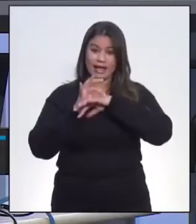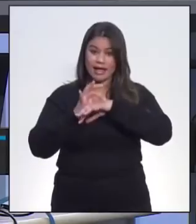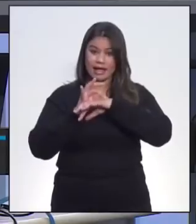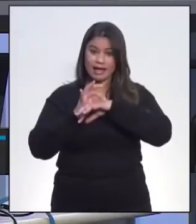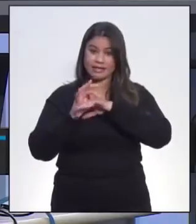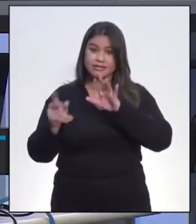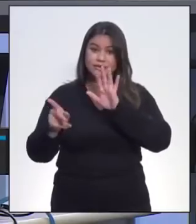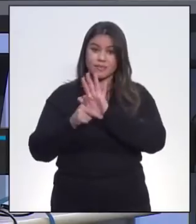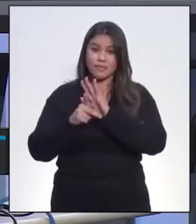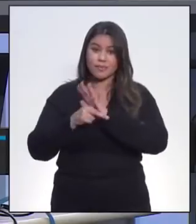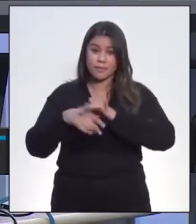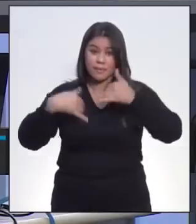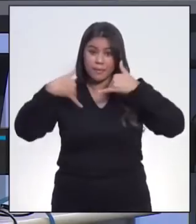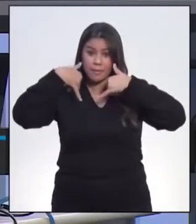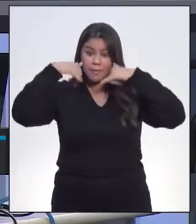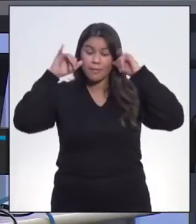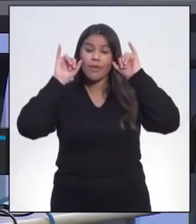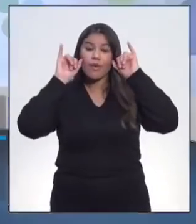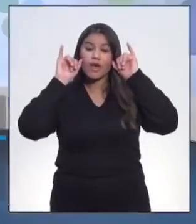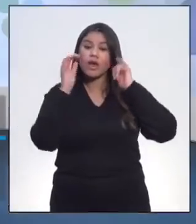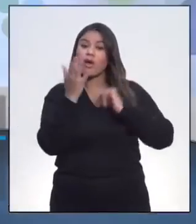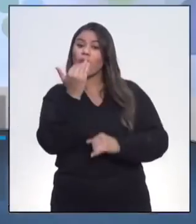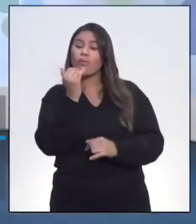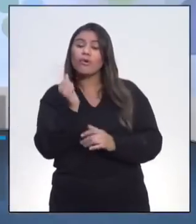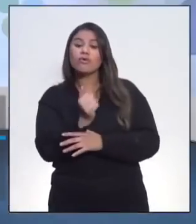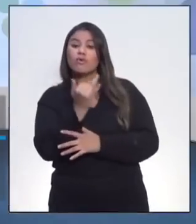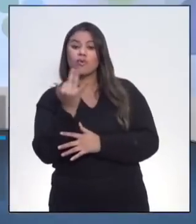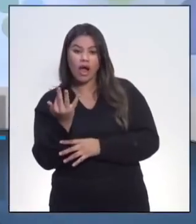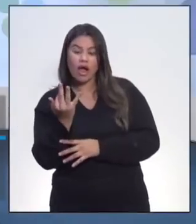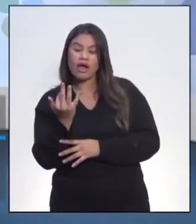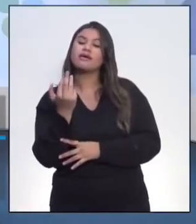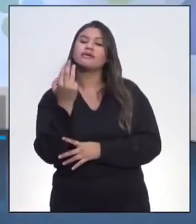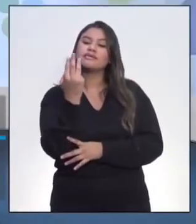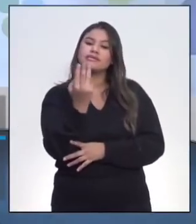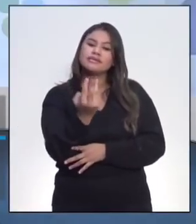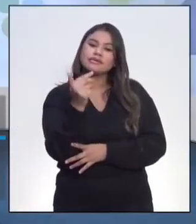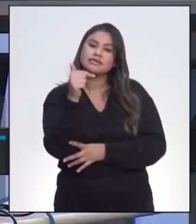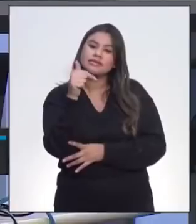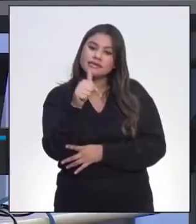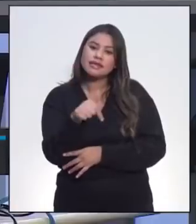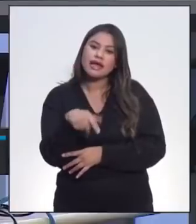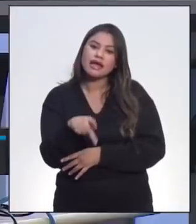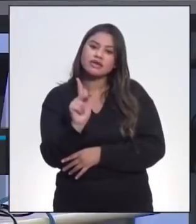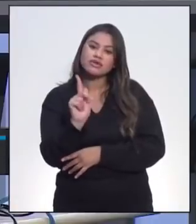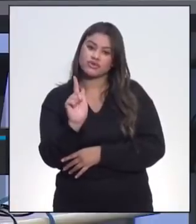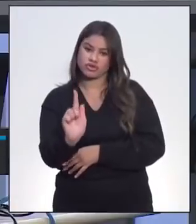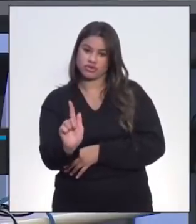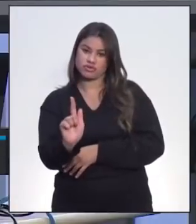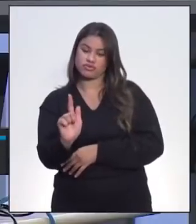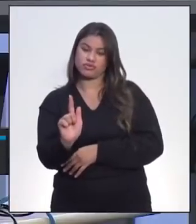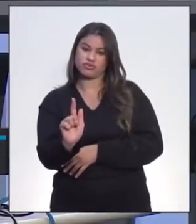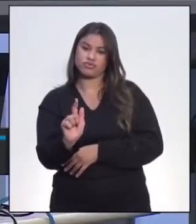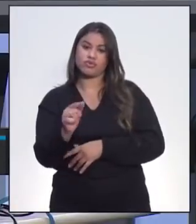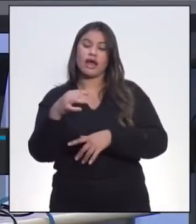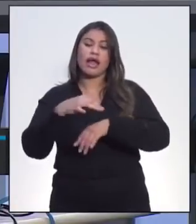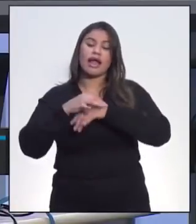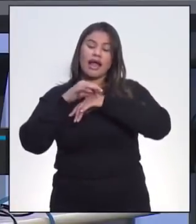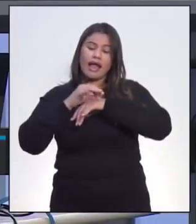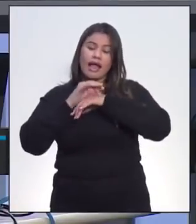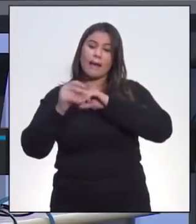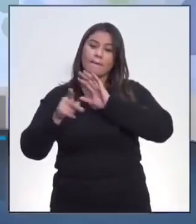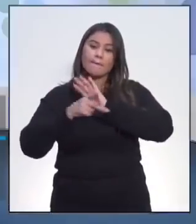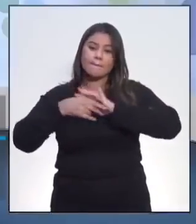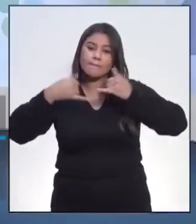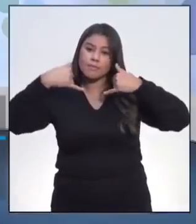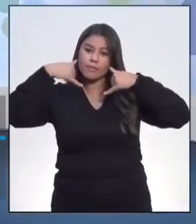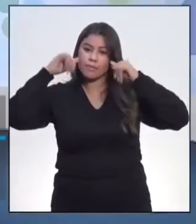carne bovina. Tá? Lógico, não significa que durante o ano inteiro, cada um de nós, por exemplo, eu sou um